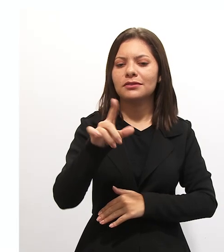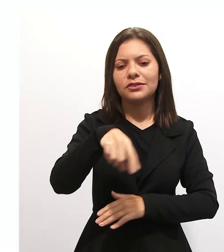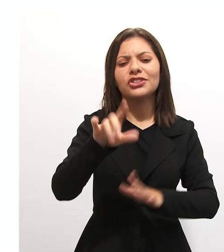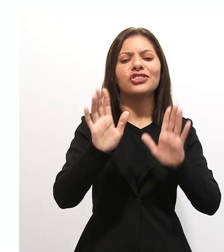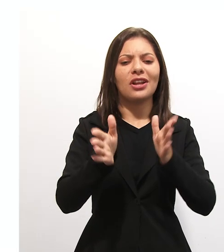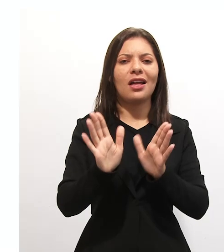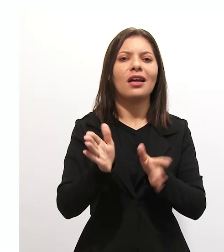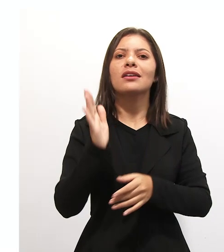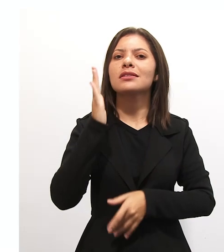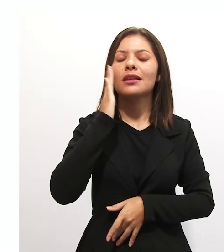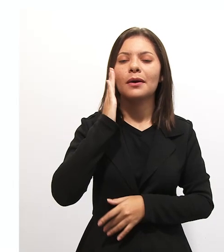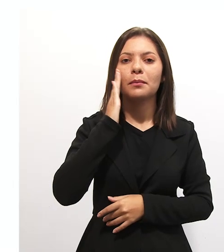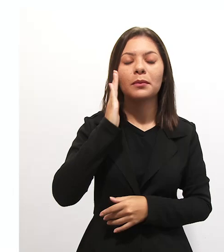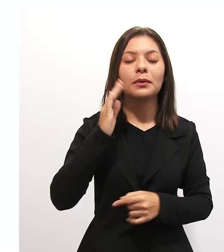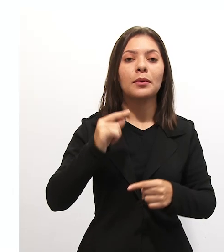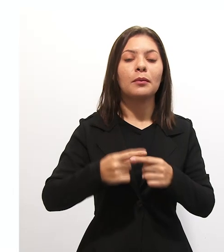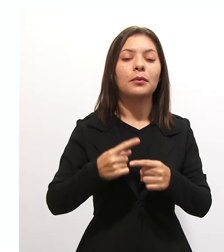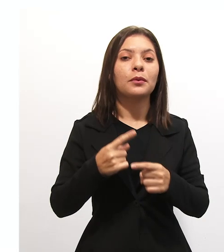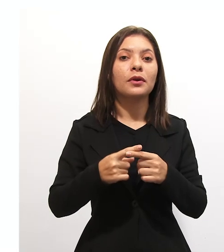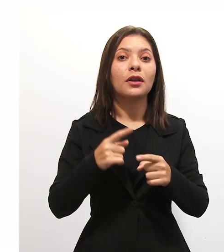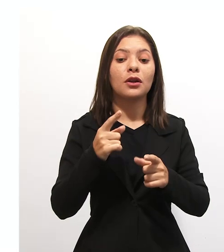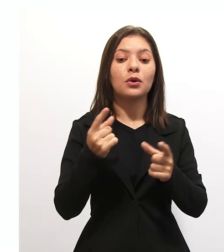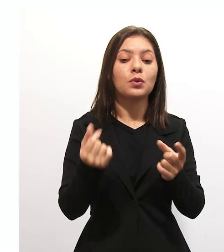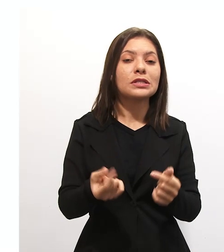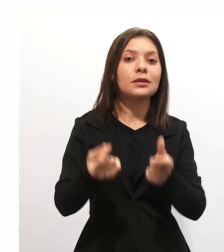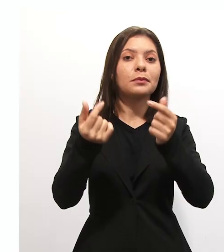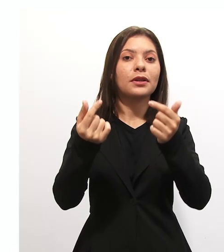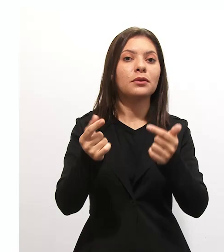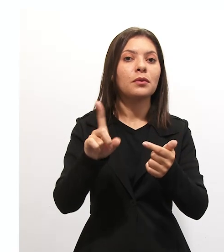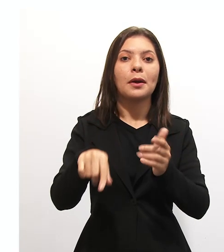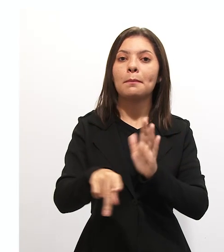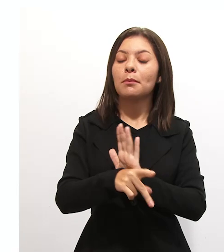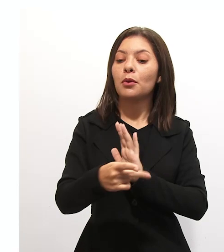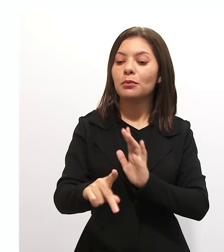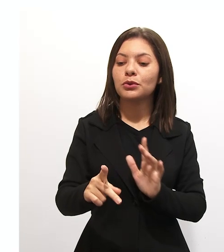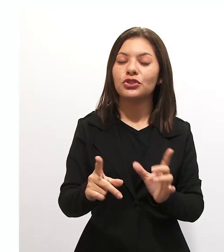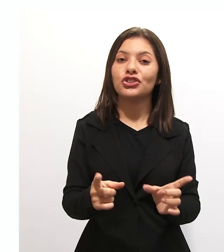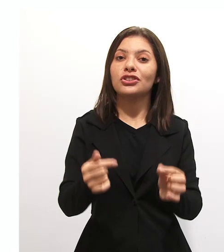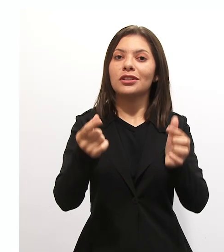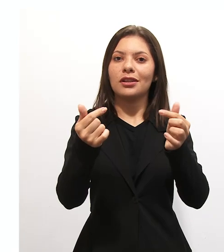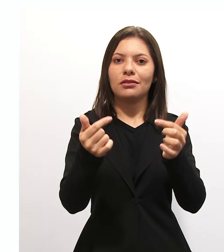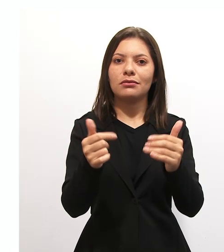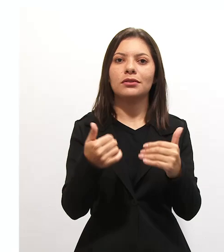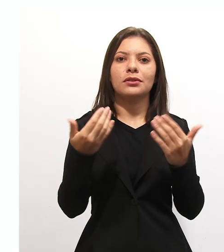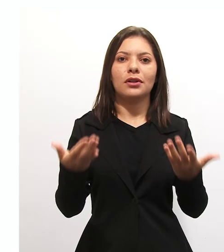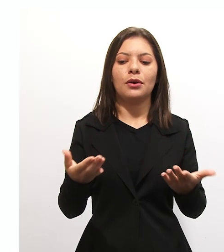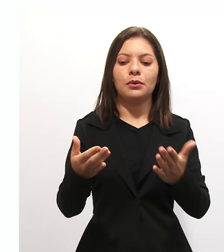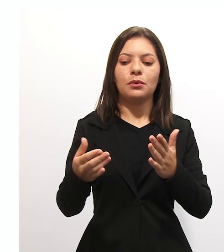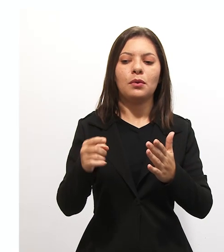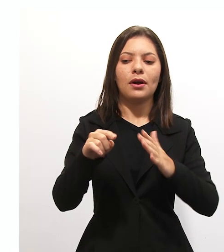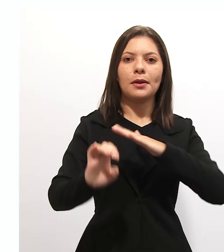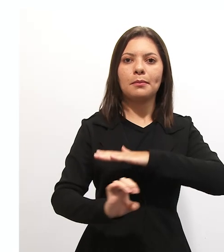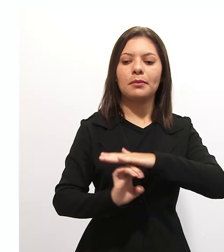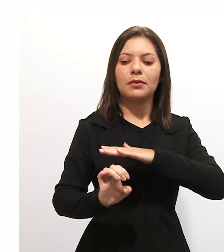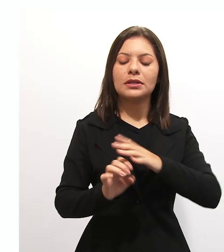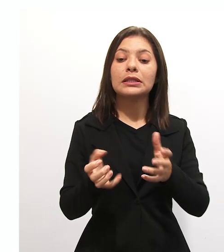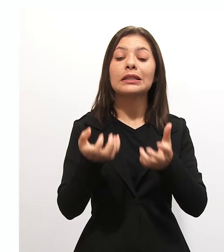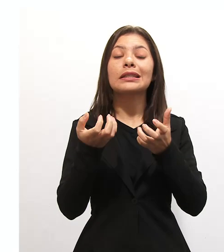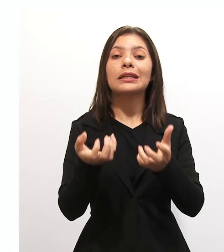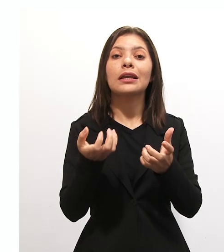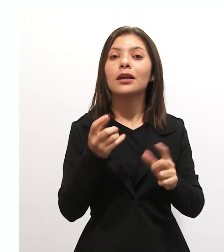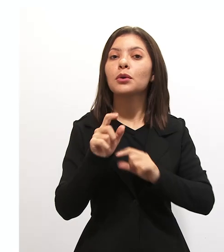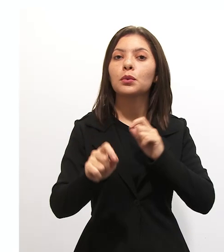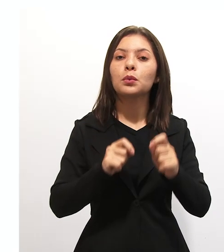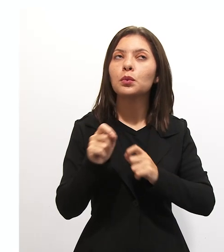orçamento, porque ele representa valores monetários, ou seja, as ações que a empresa pretende realizar